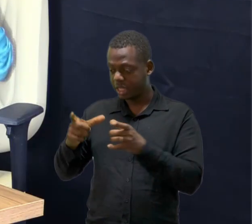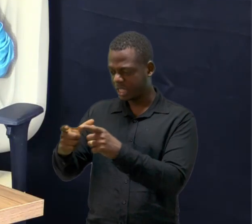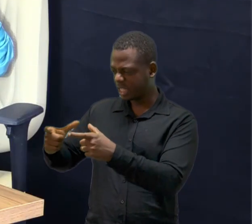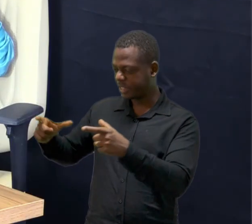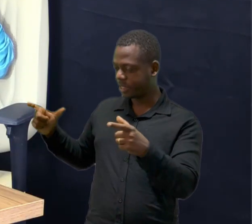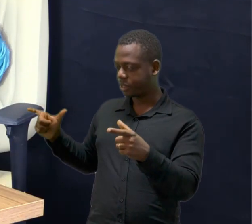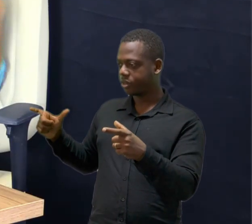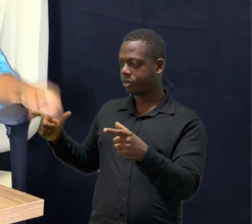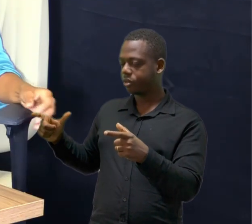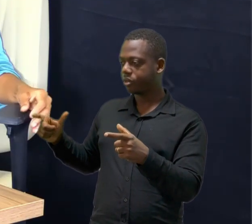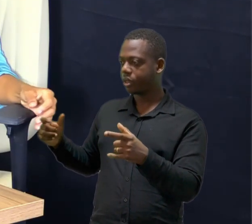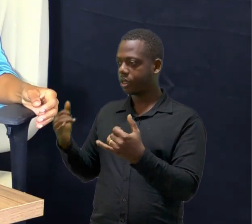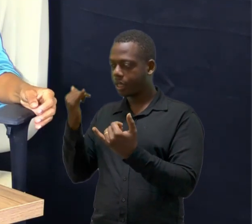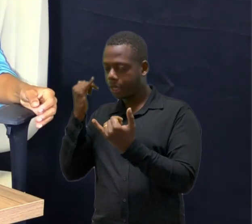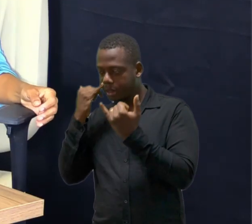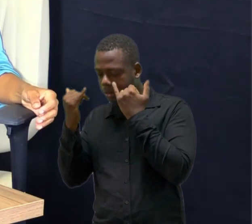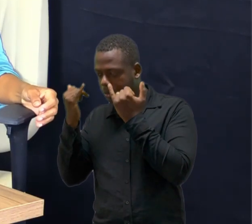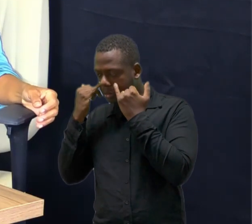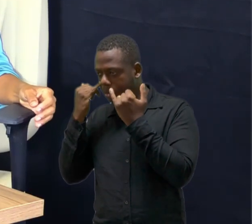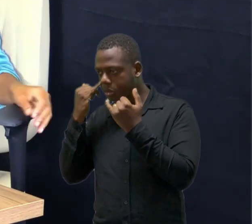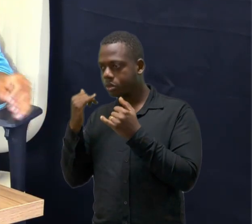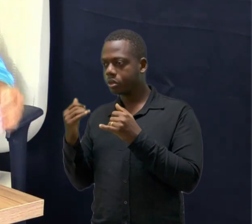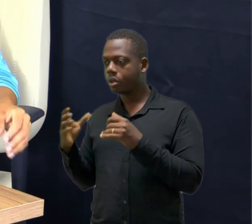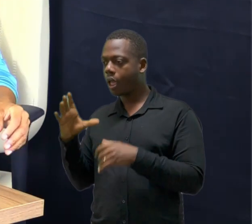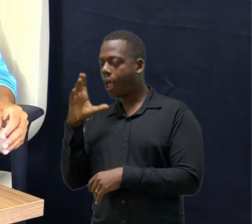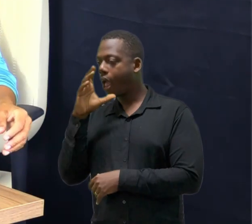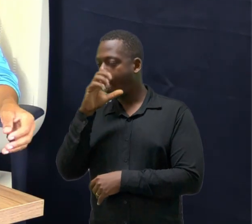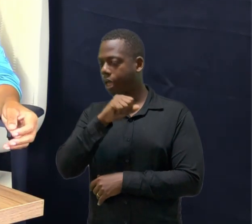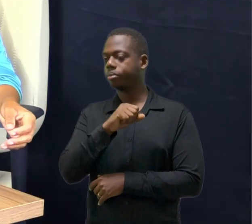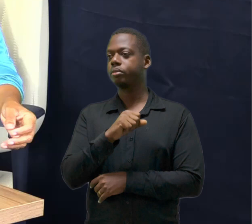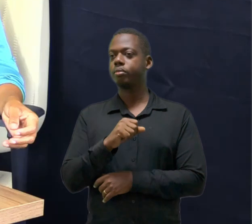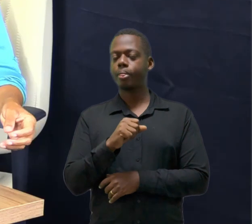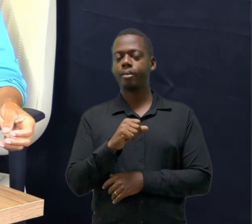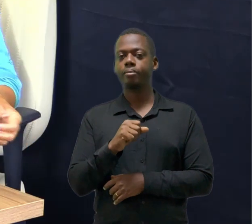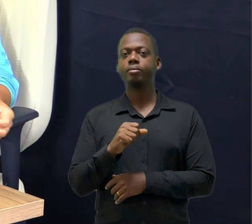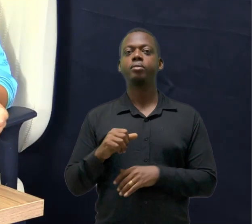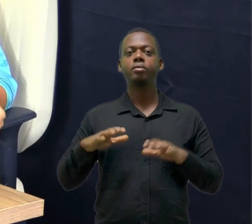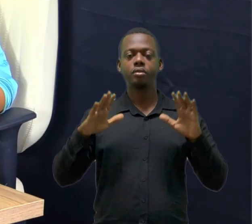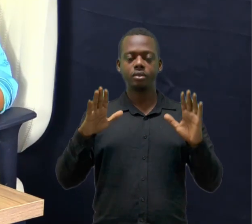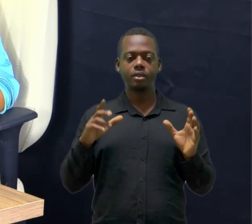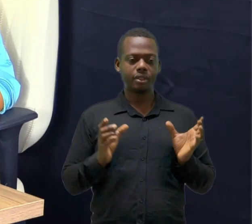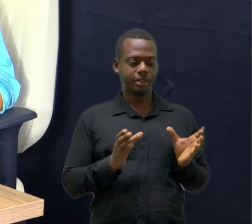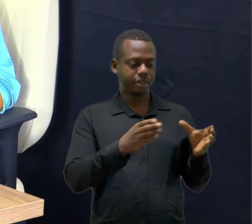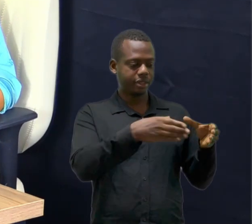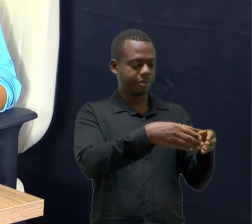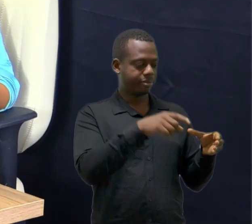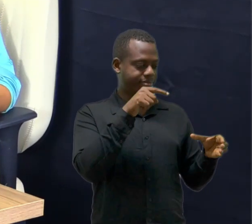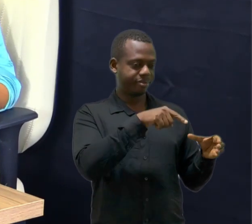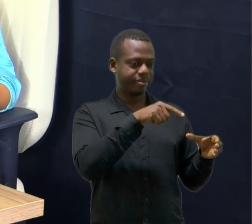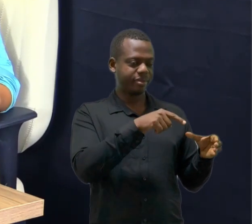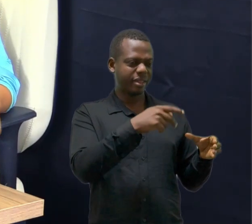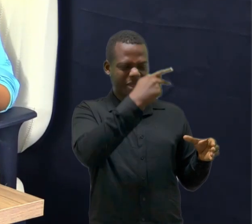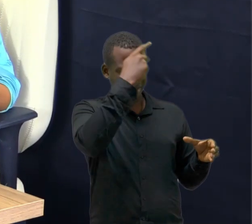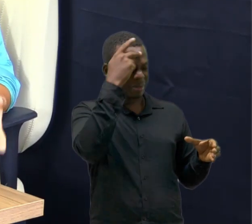conhecimento, o acesso à informação é mais rápido. O acesso à informação é mais rápido, né? Então, assim, às vezes nas cidades pequenas, as pessoas às vezes